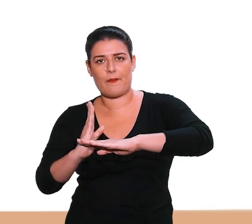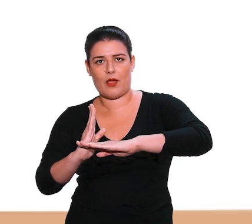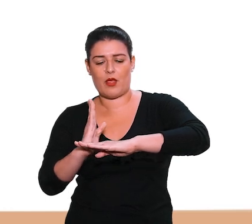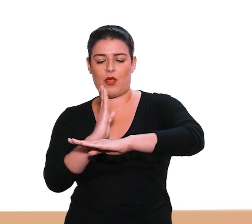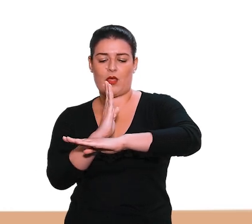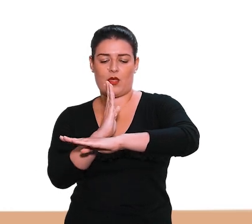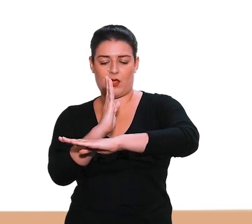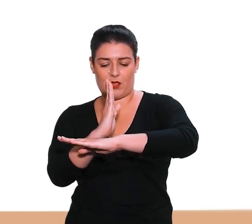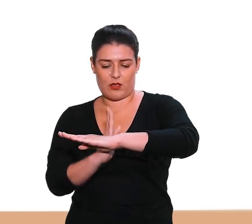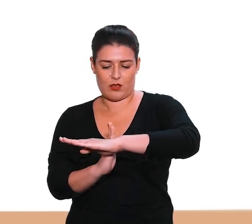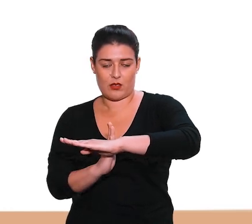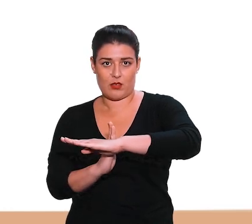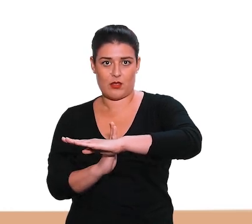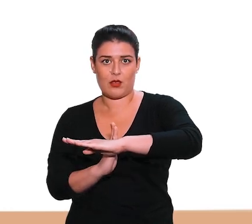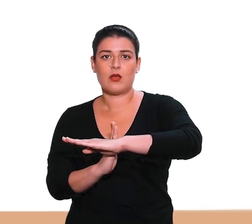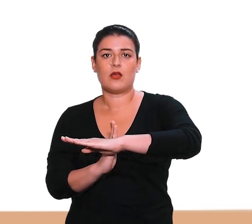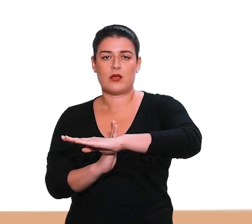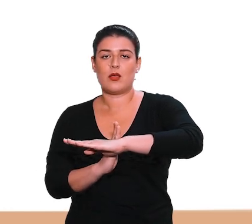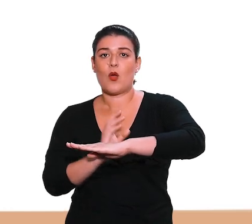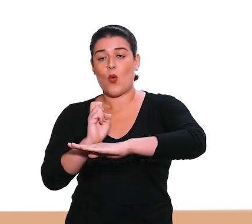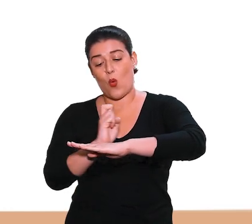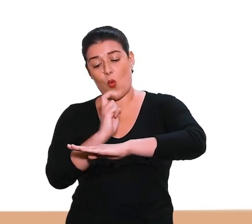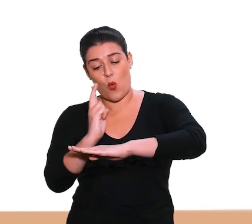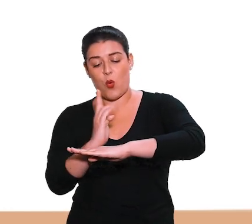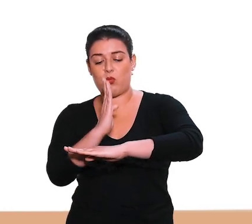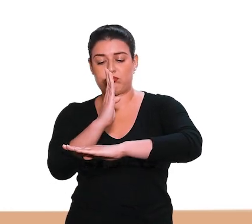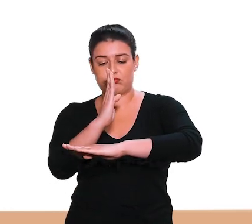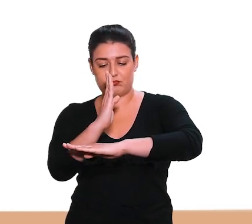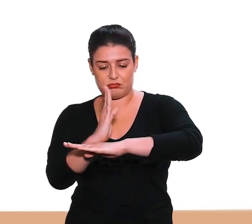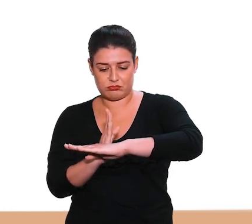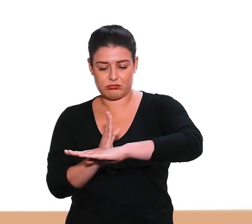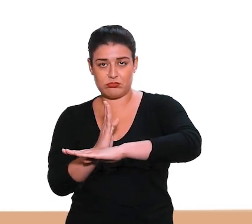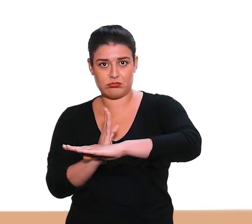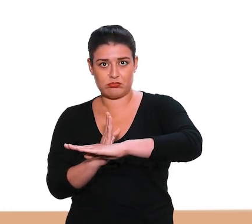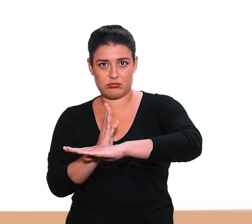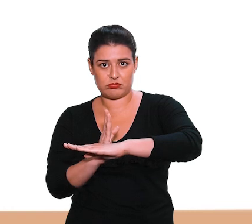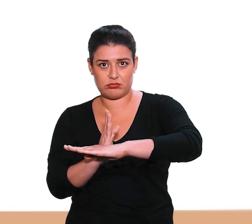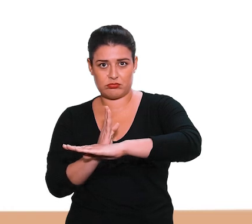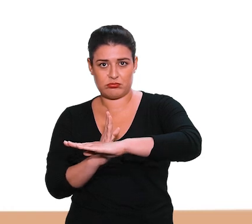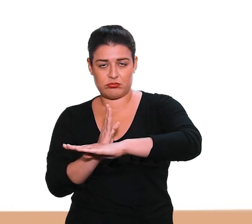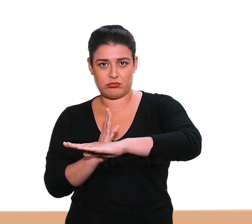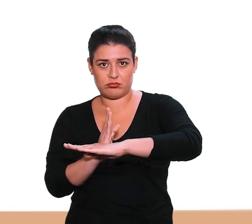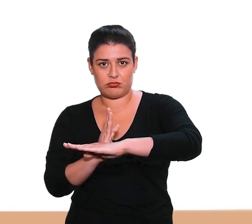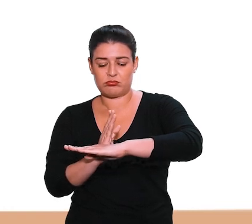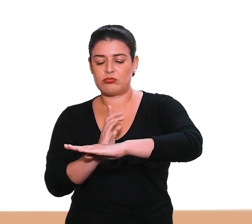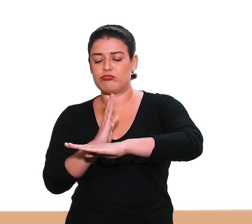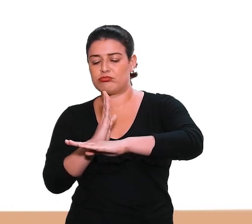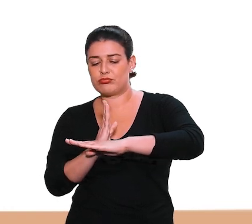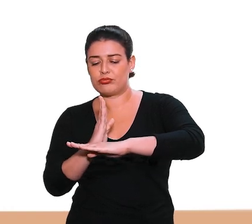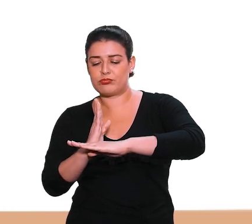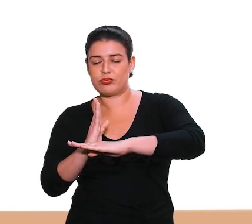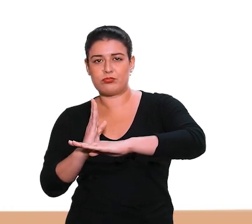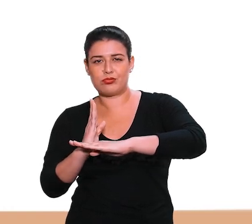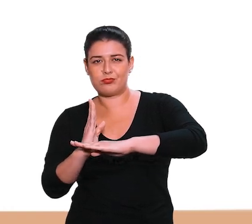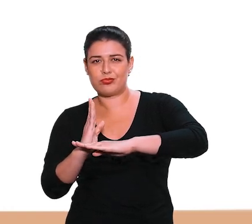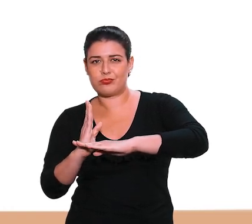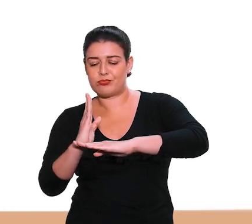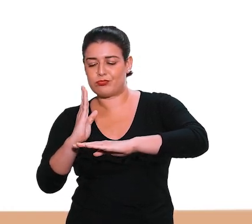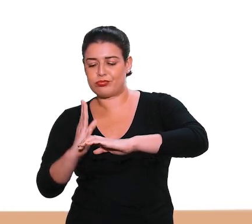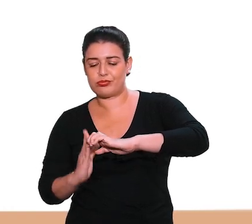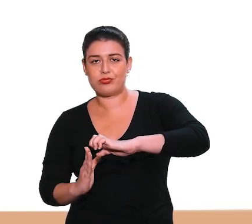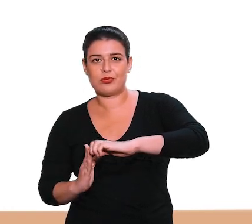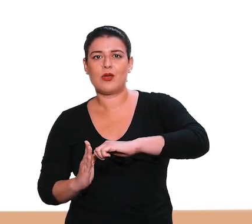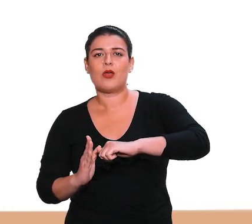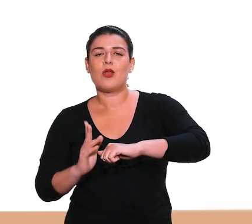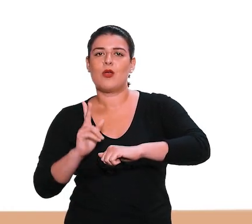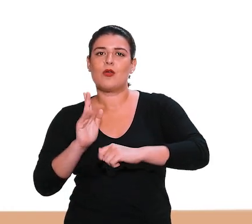Sain, que é a desarticulação de tornozelo, a desarticulação de Chopard e a amputação de